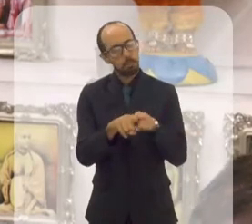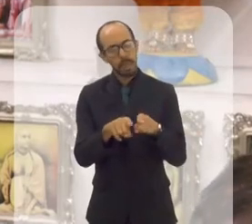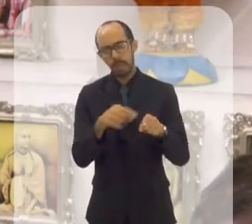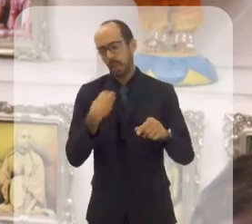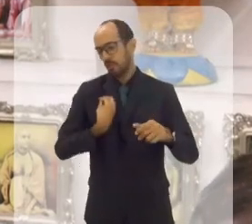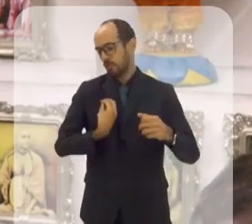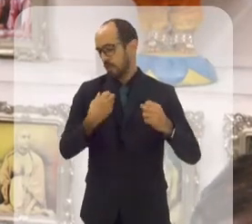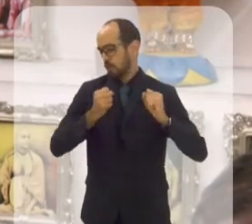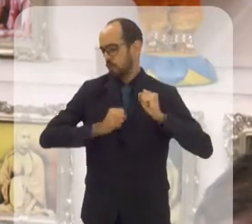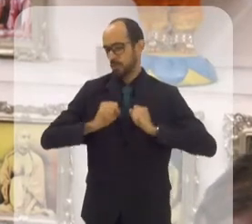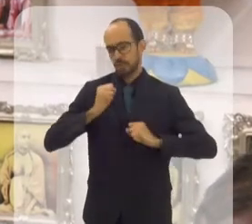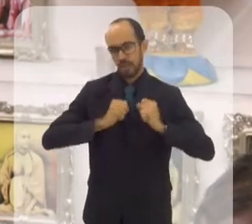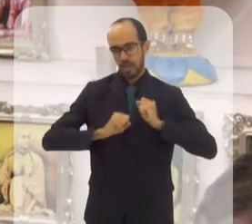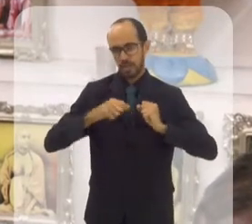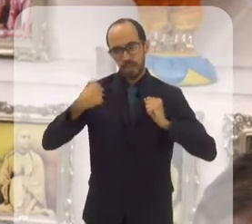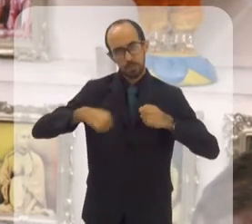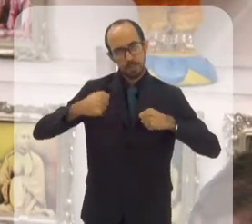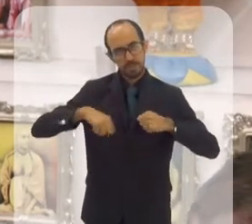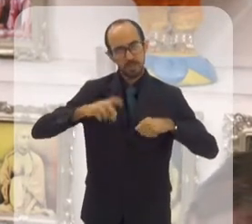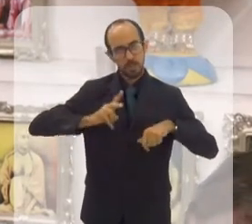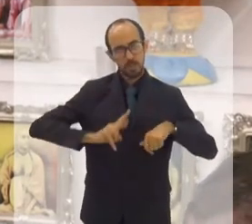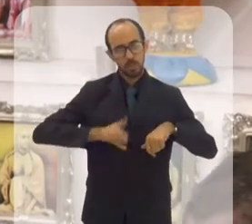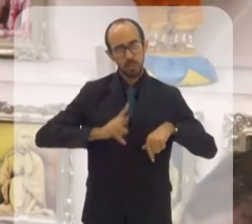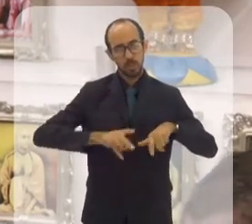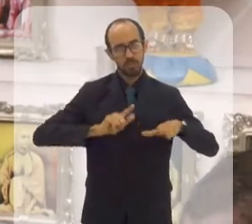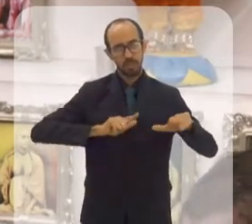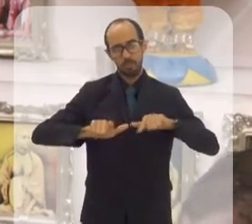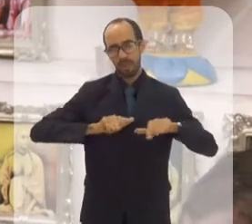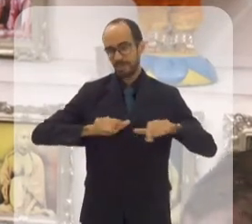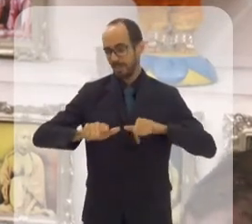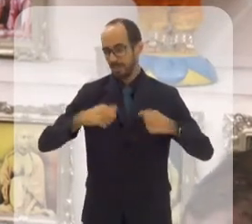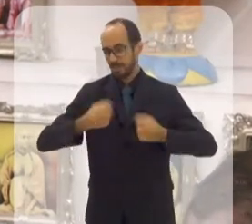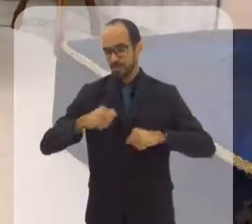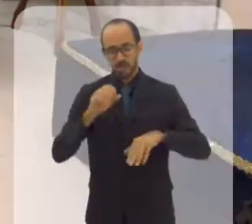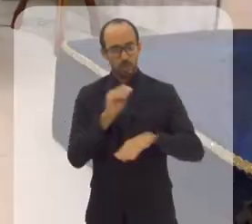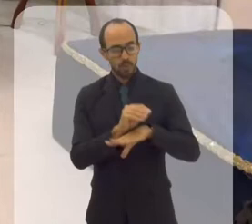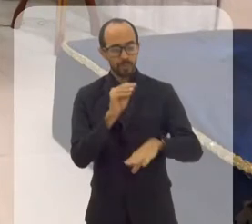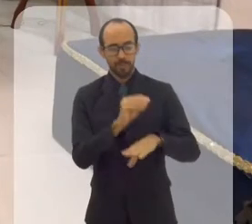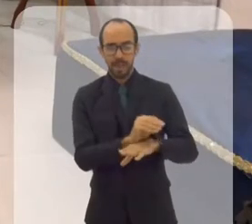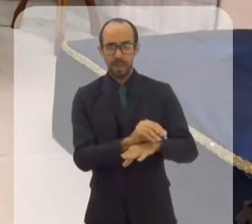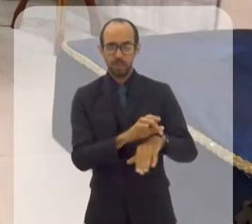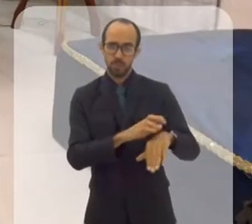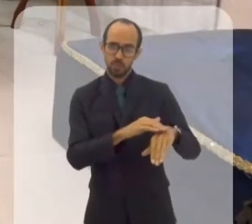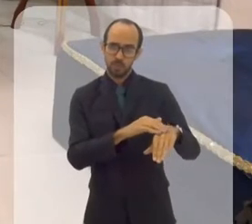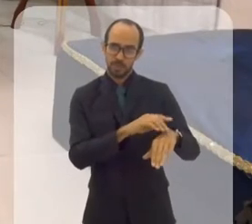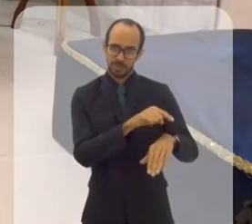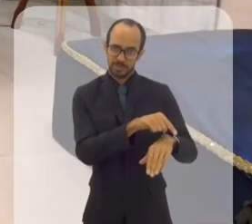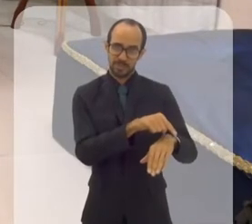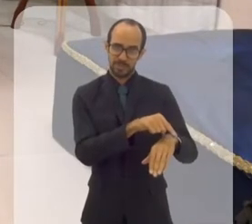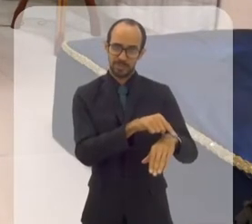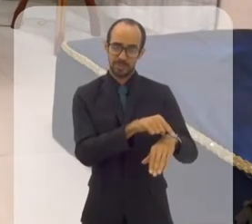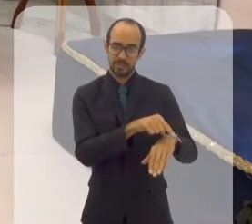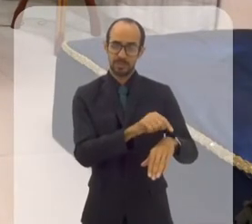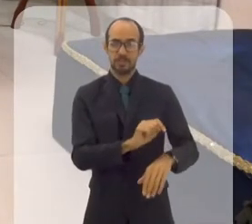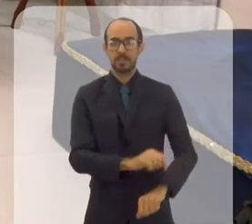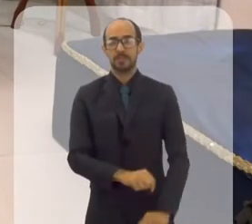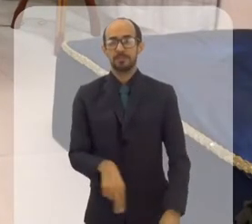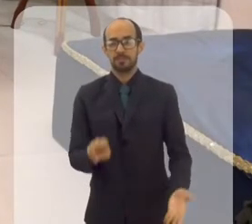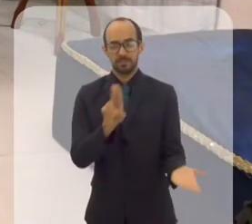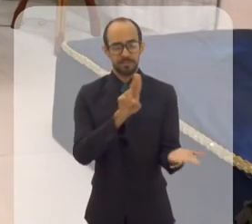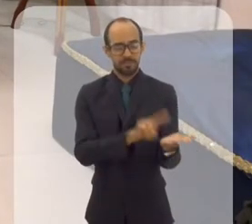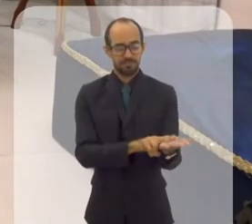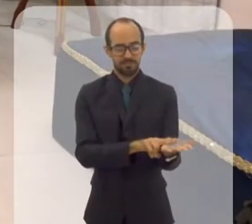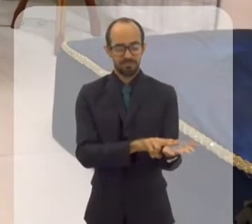estresse diário. Né? Ele tem que continuar a vida trabalhando, ele tem que continuar a vida correndo atrás e ele tem que cuidar daquele